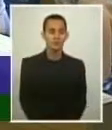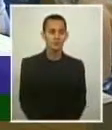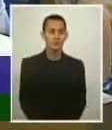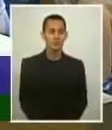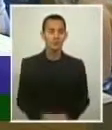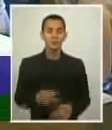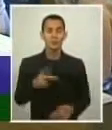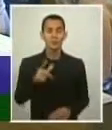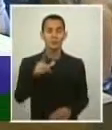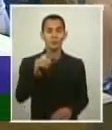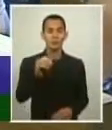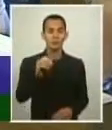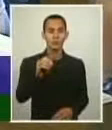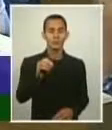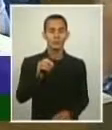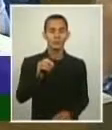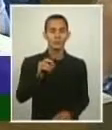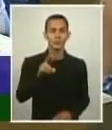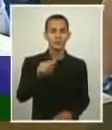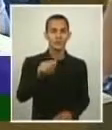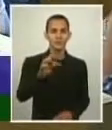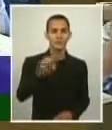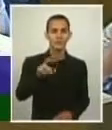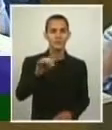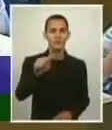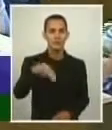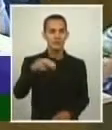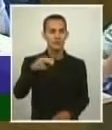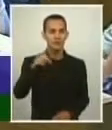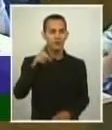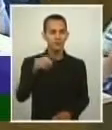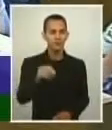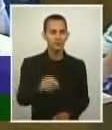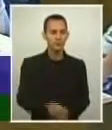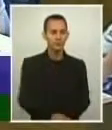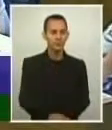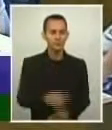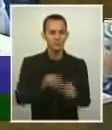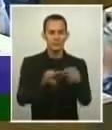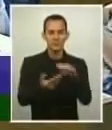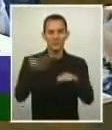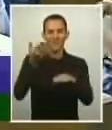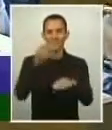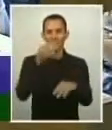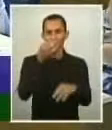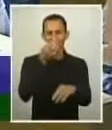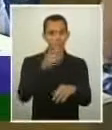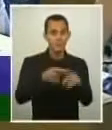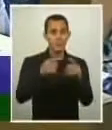e o proletariado gente eu bati aqui no microfone aqui legal Tava um pouco alto demais